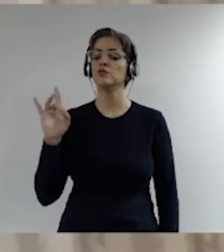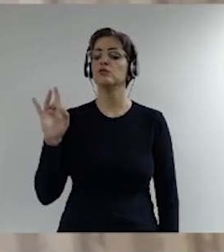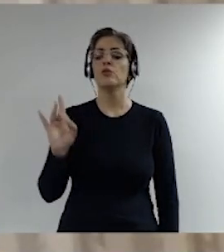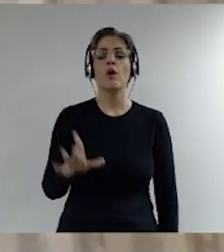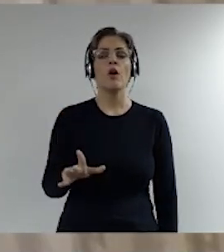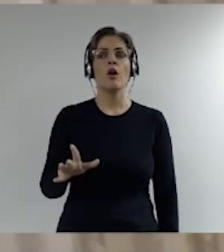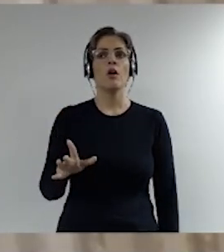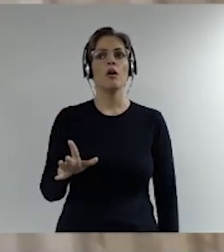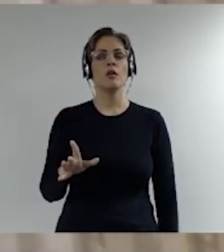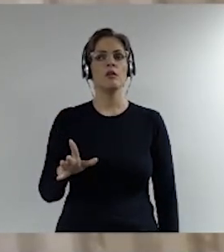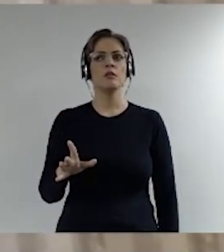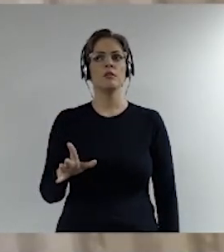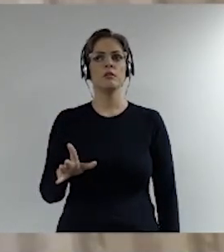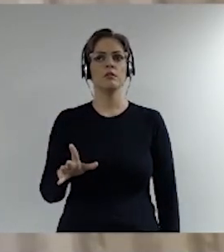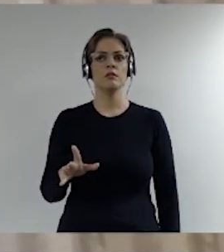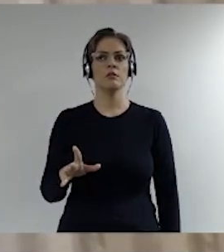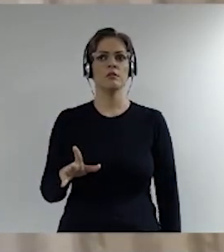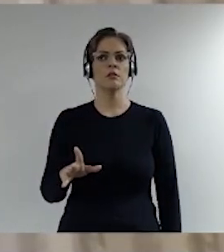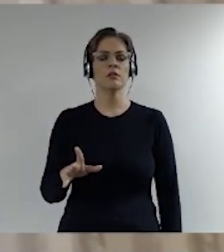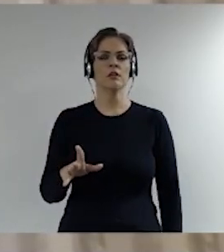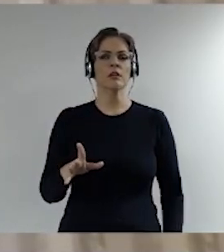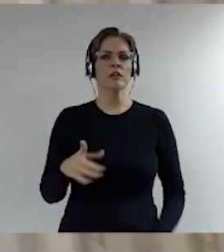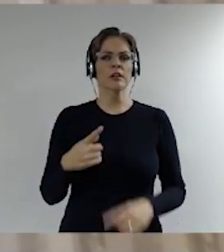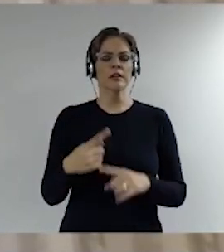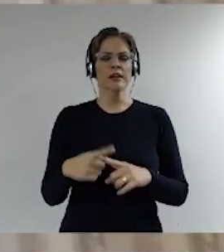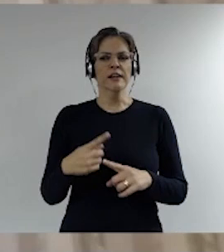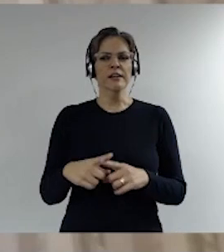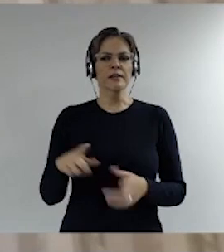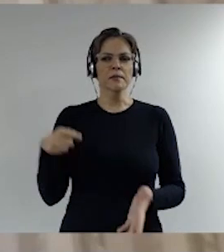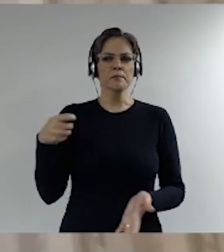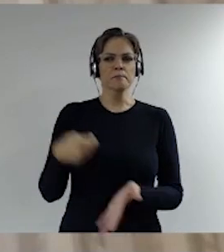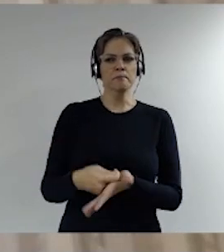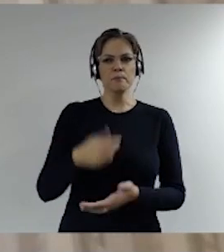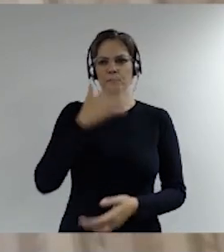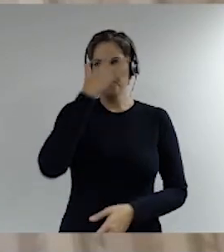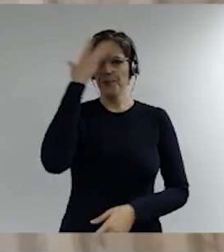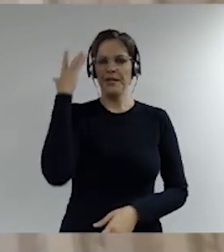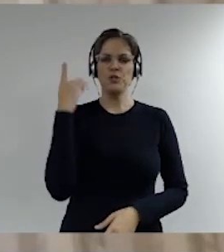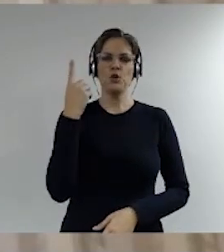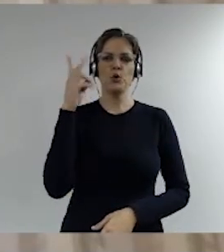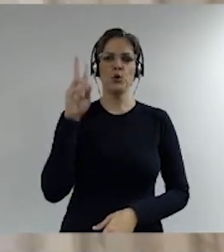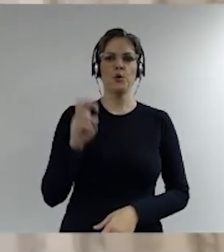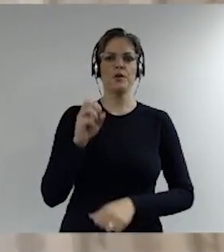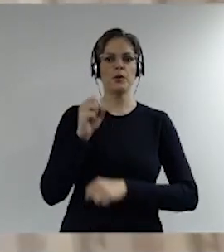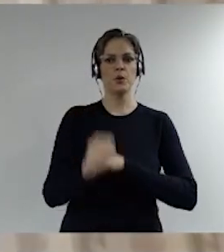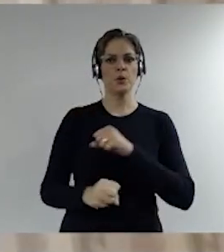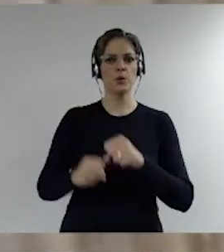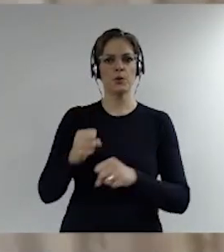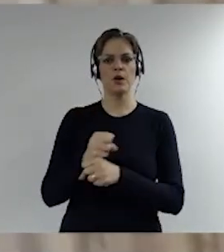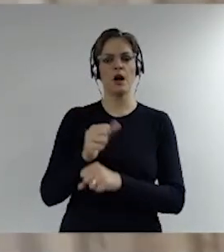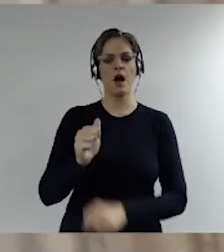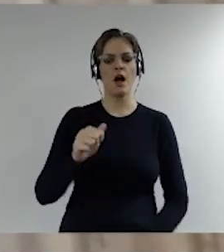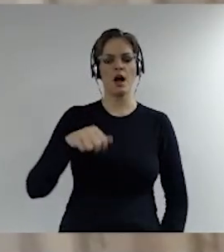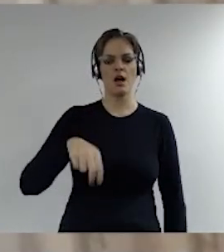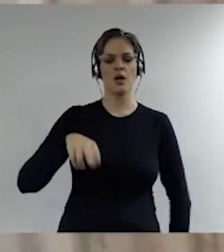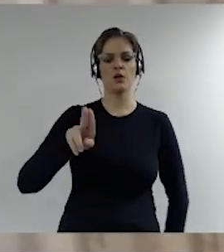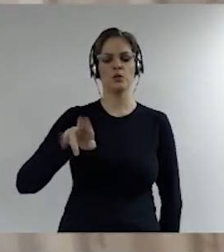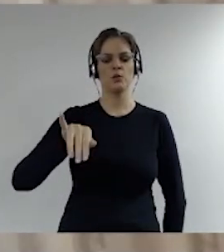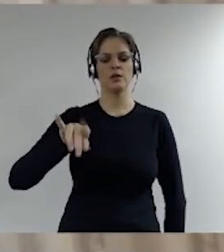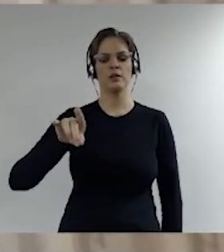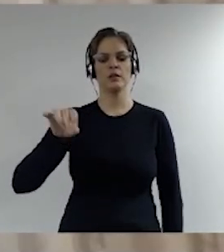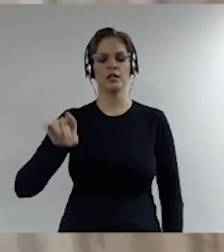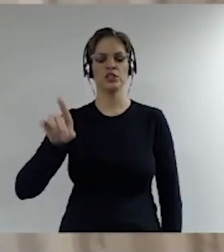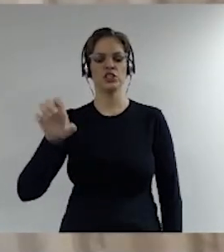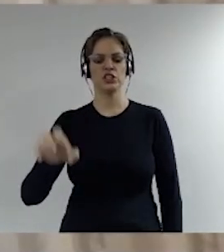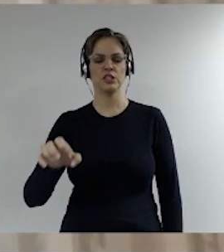exclusivamente através da anuidade dos seus inscritos. É através da anuidade que nós nos